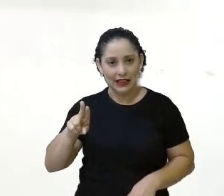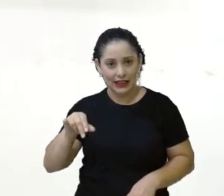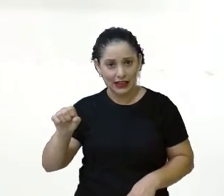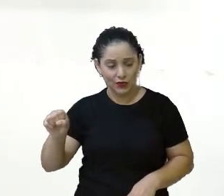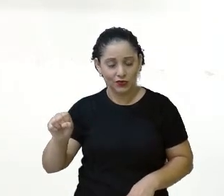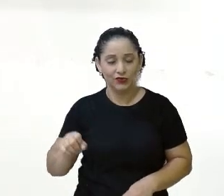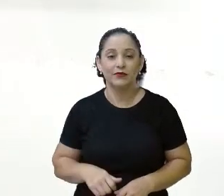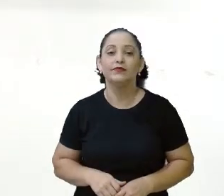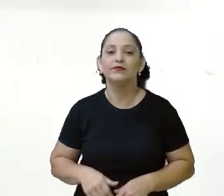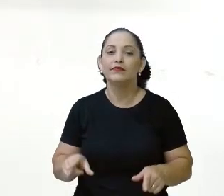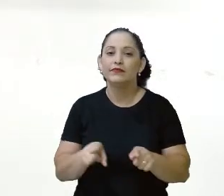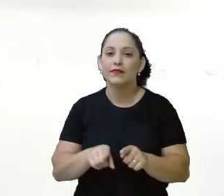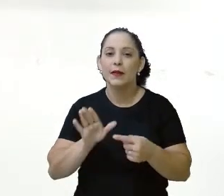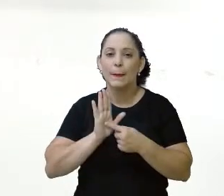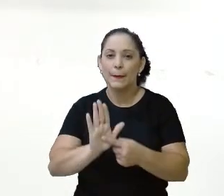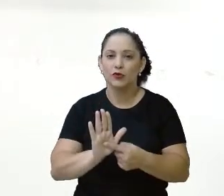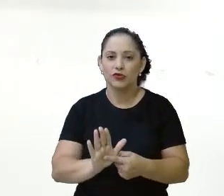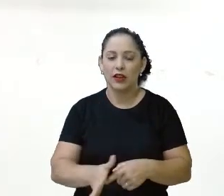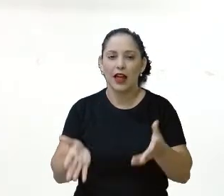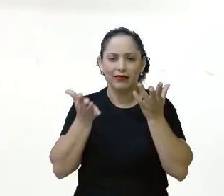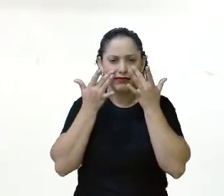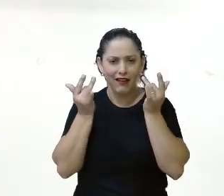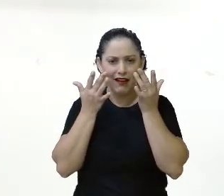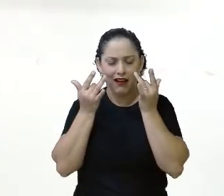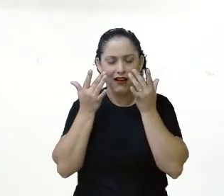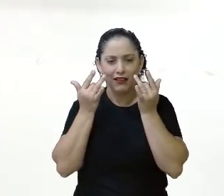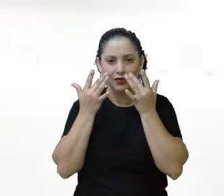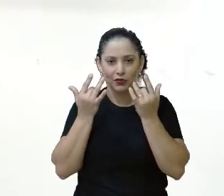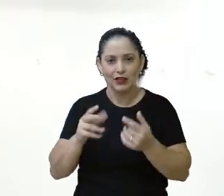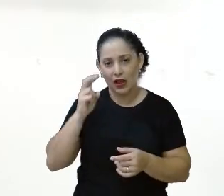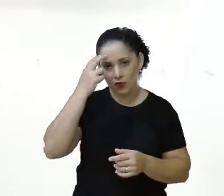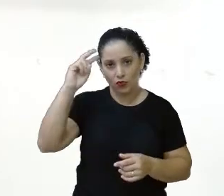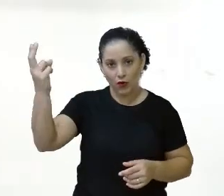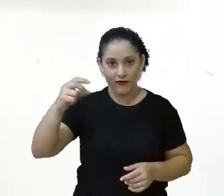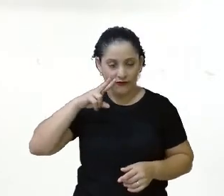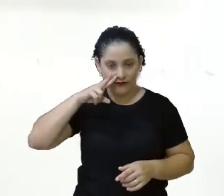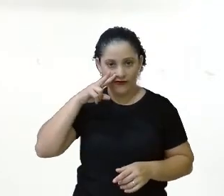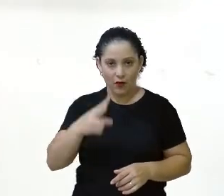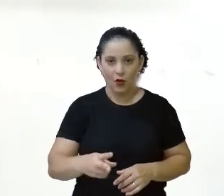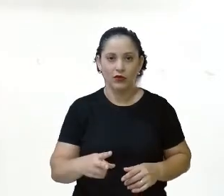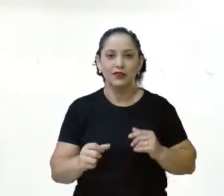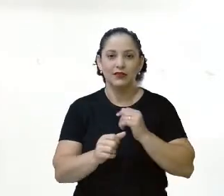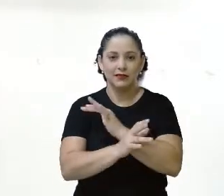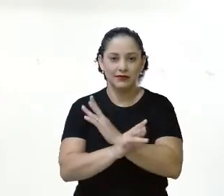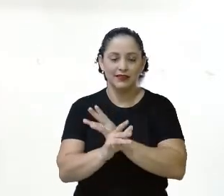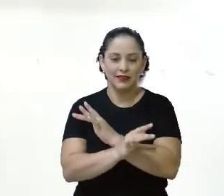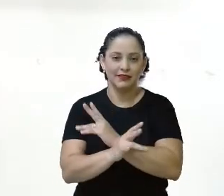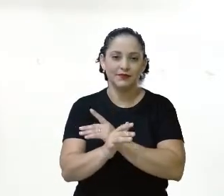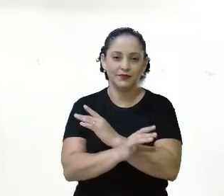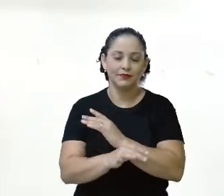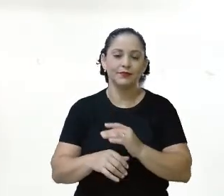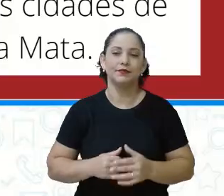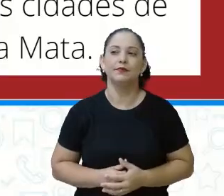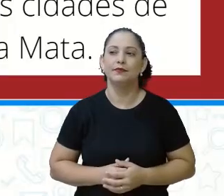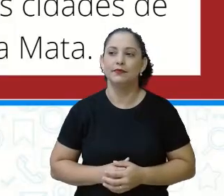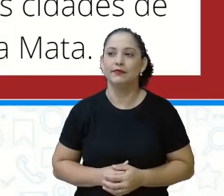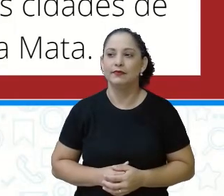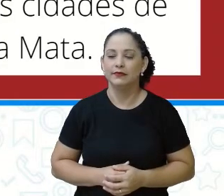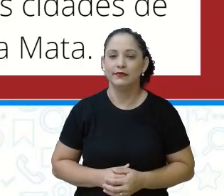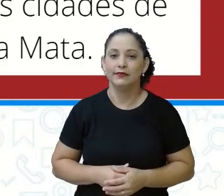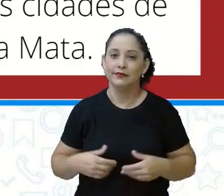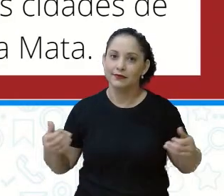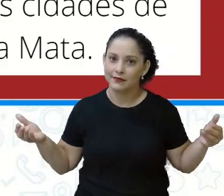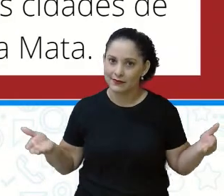as manifestações culturais, o teatro, que é bastante forte também em nossa cidade. E aí, a gente